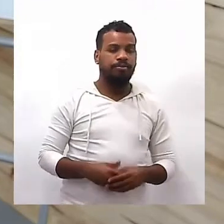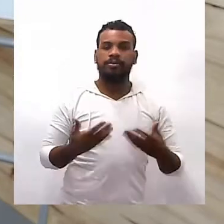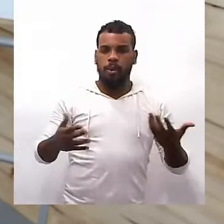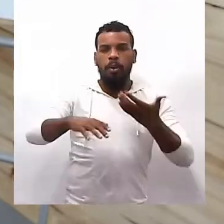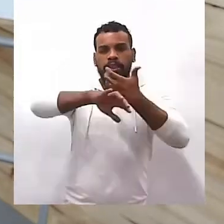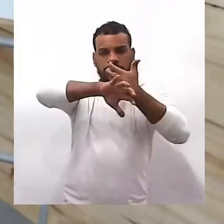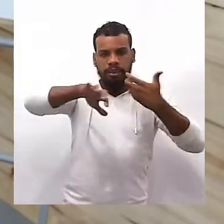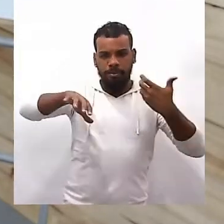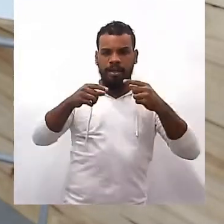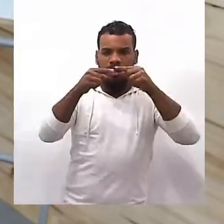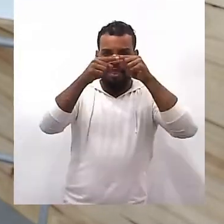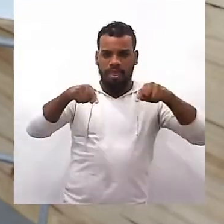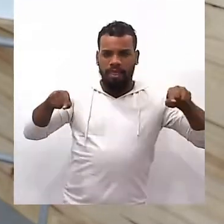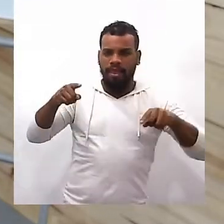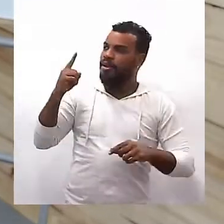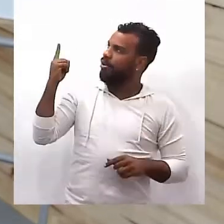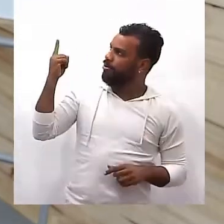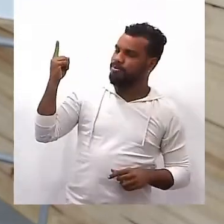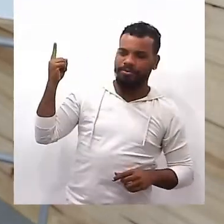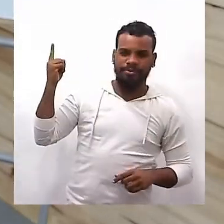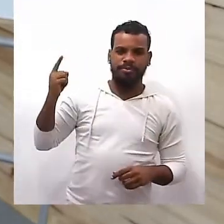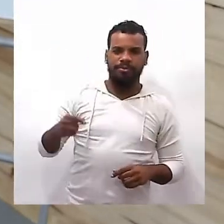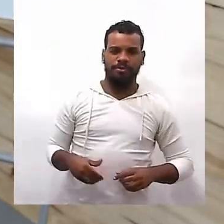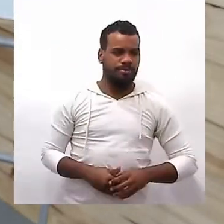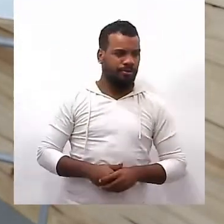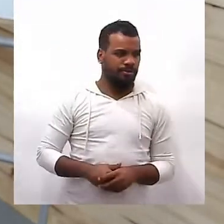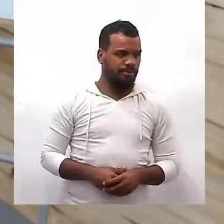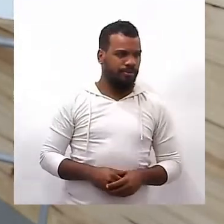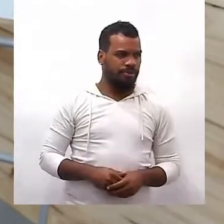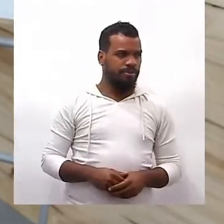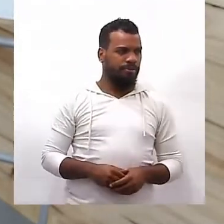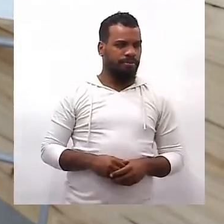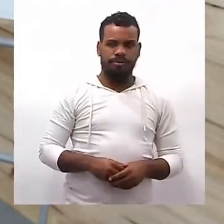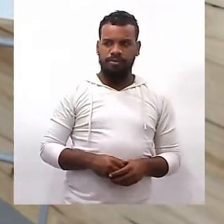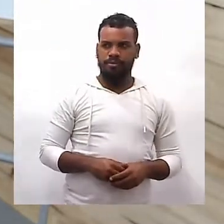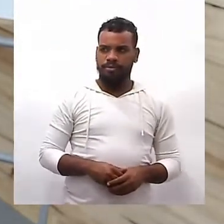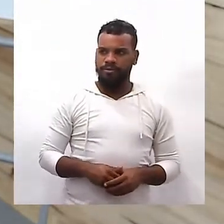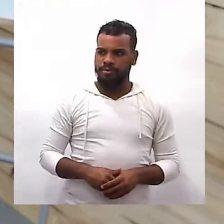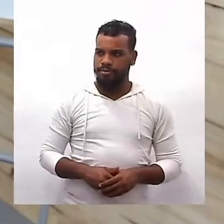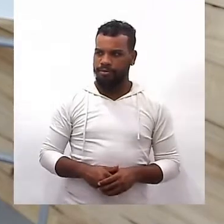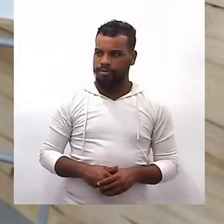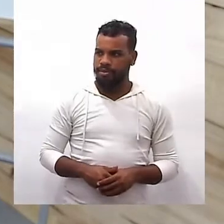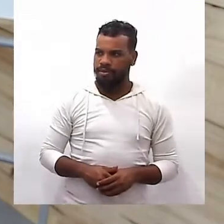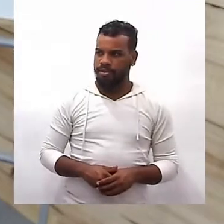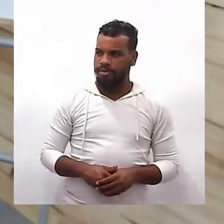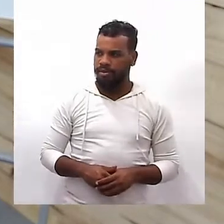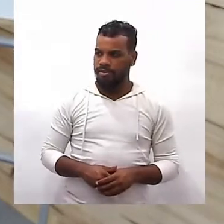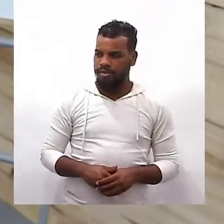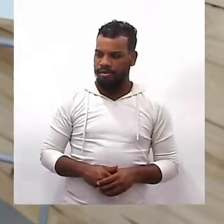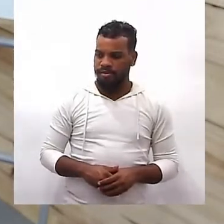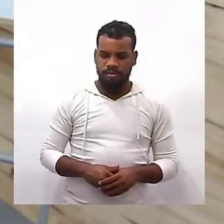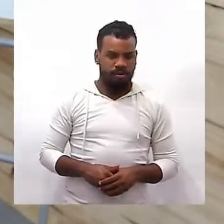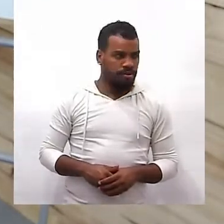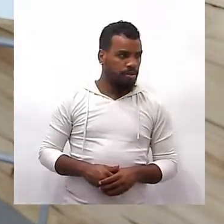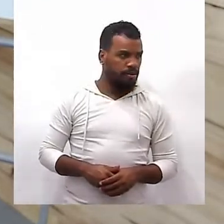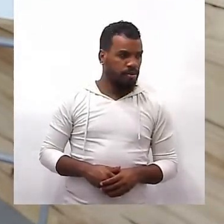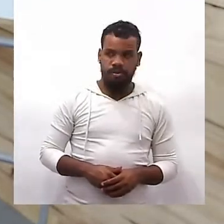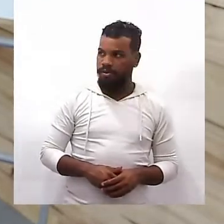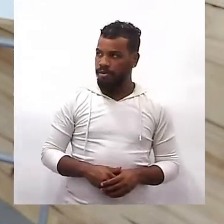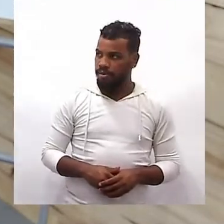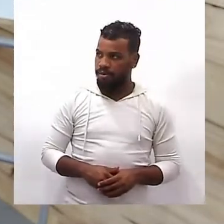moléculazinhas. Ó, tu transforma essa glicose em 2 moléculazinhas de piruvato.